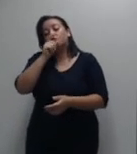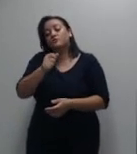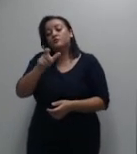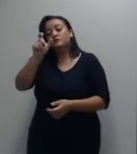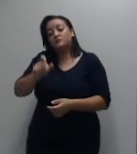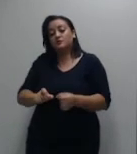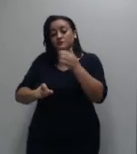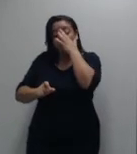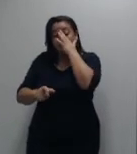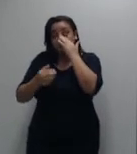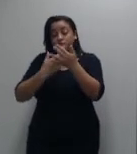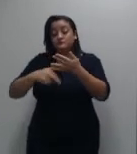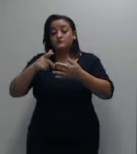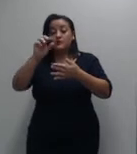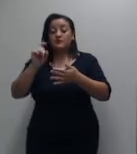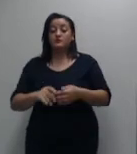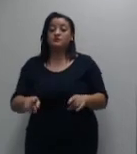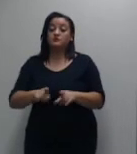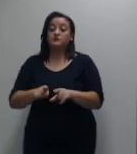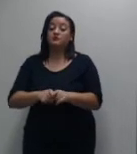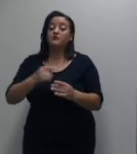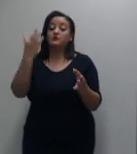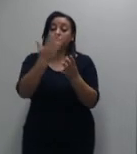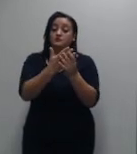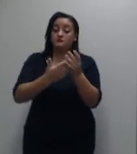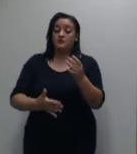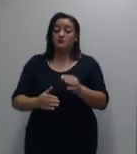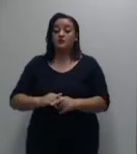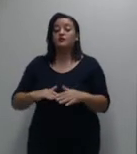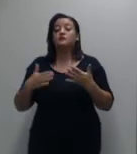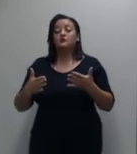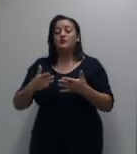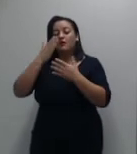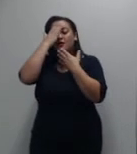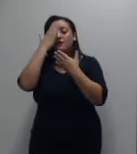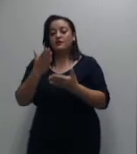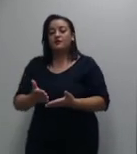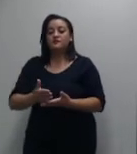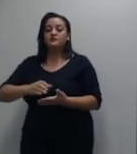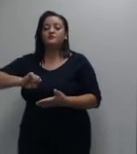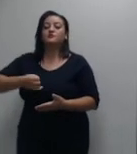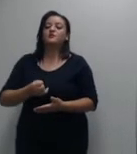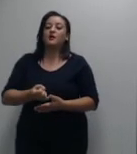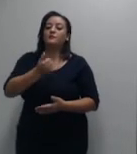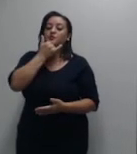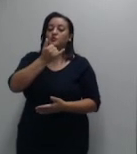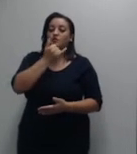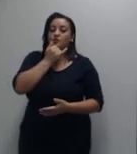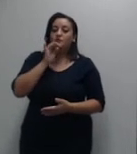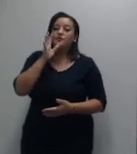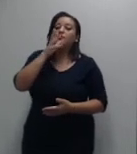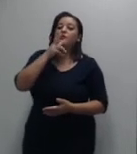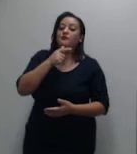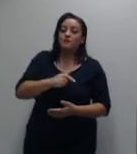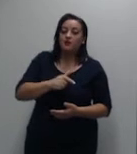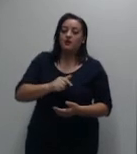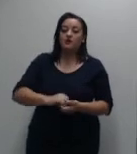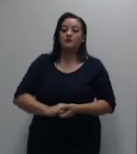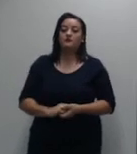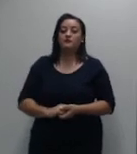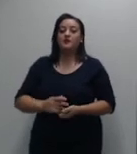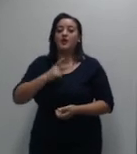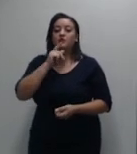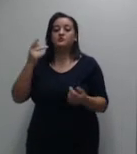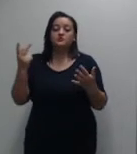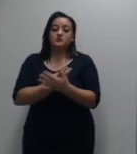em sede de agravo interno pincel de barba agora só então agradecendo a oportunidade pedindo desculpas por eventual chamado do tempo e ainda não